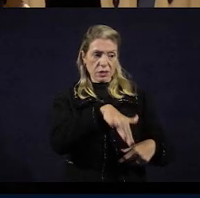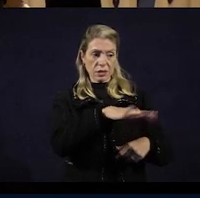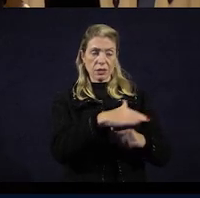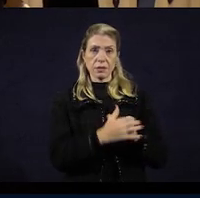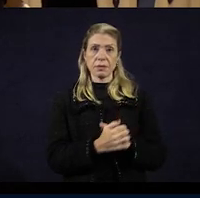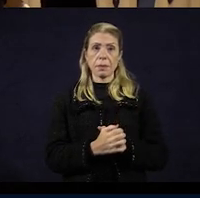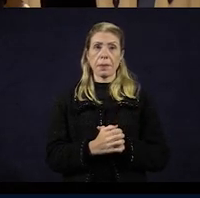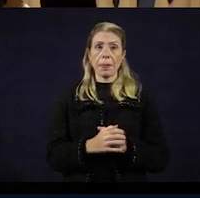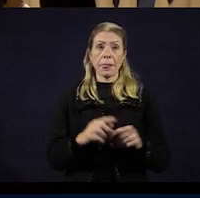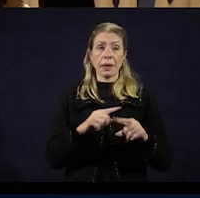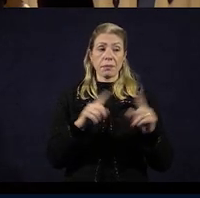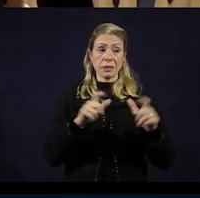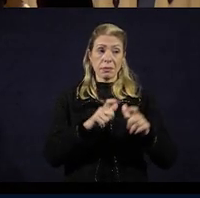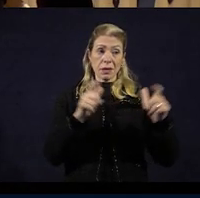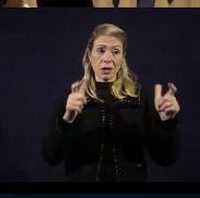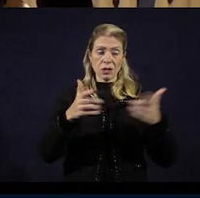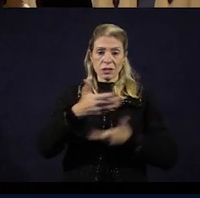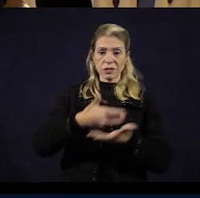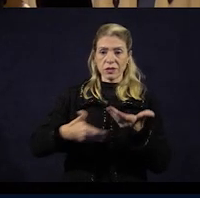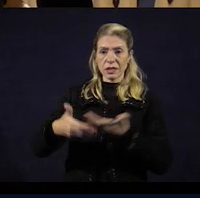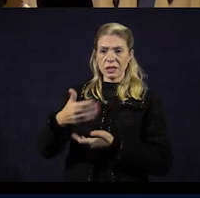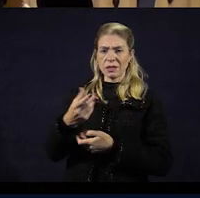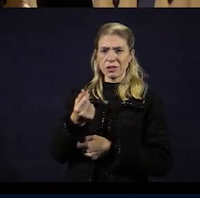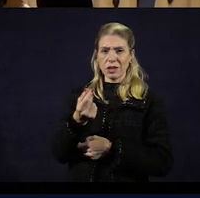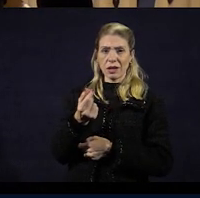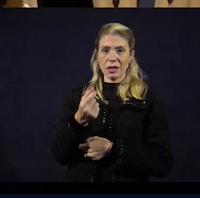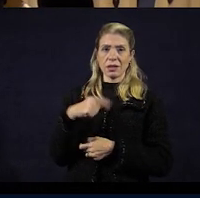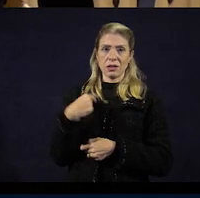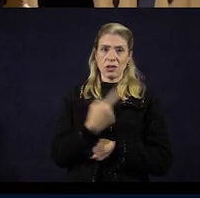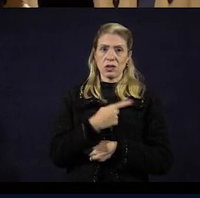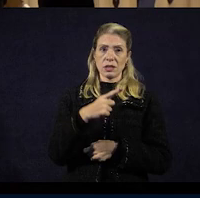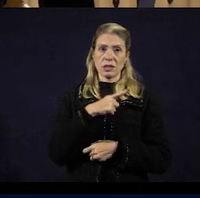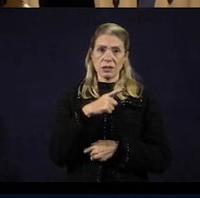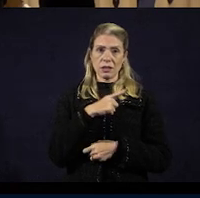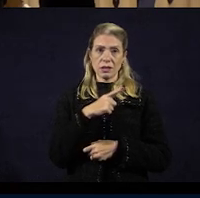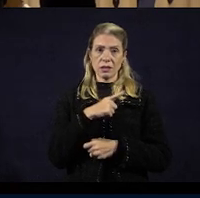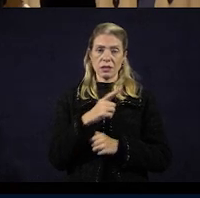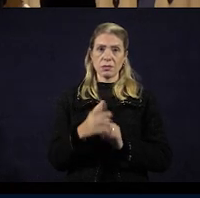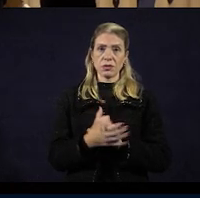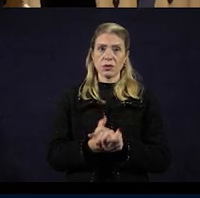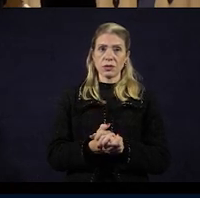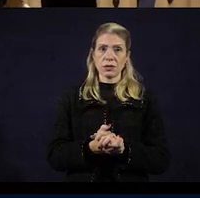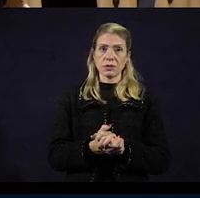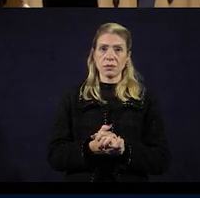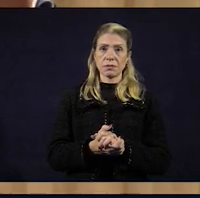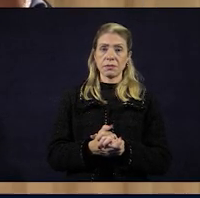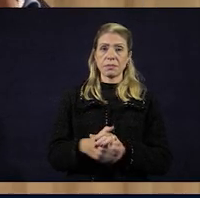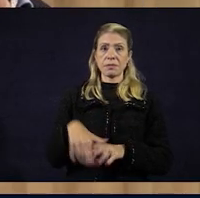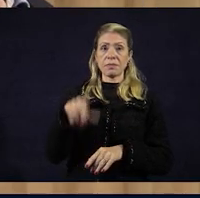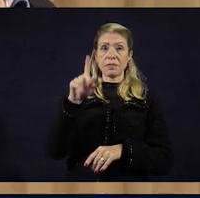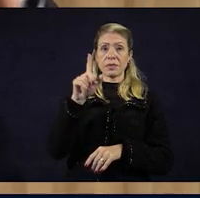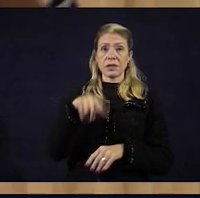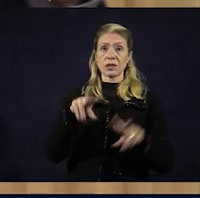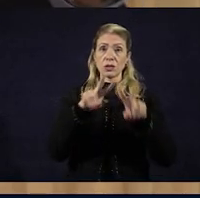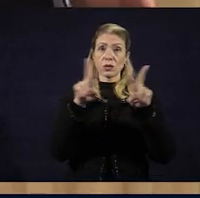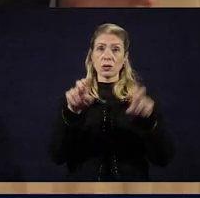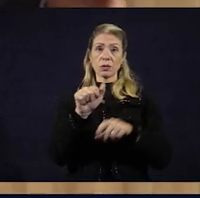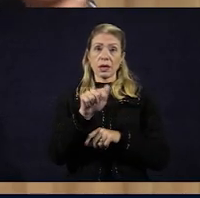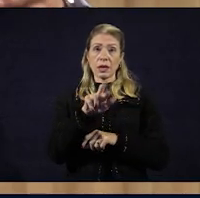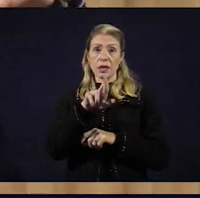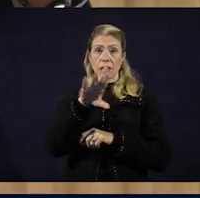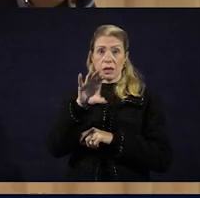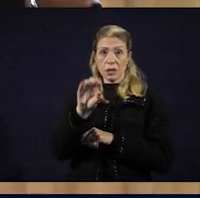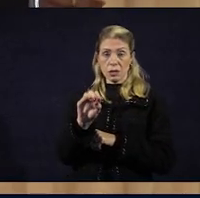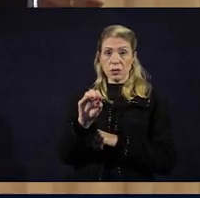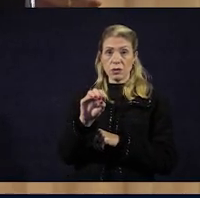vai ser a maior transferência de renda que a gente vai ter essa revolução verde para o Agro porque além